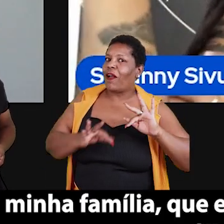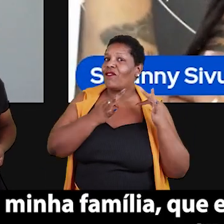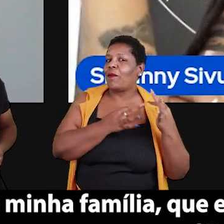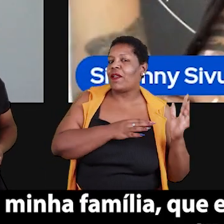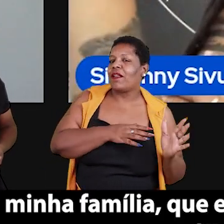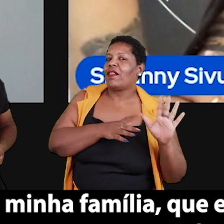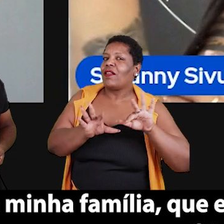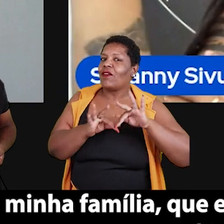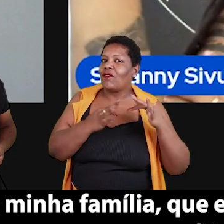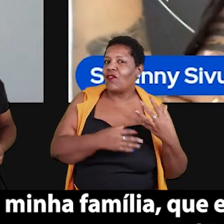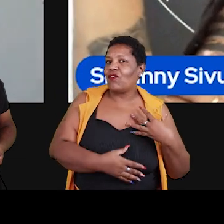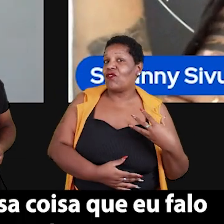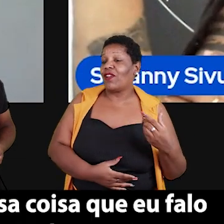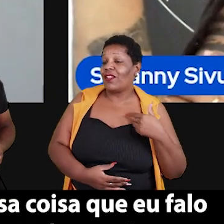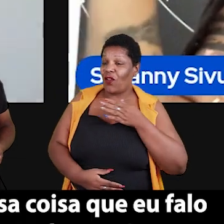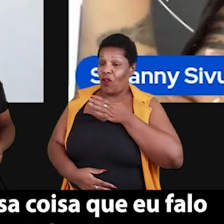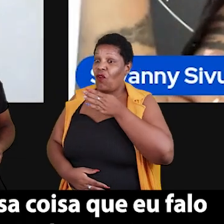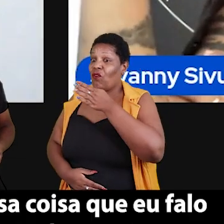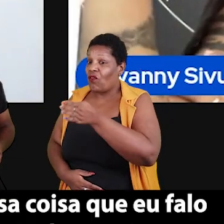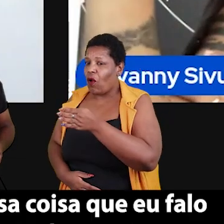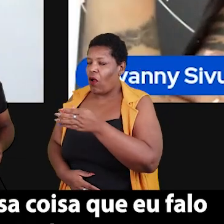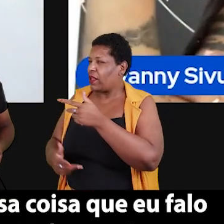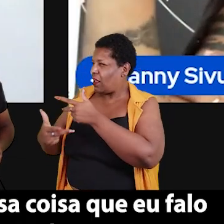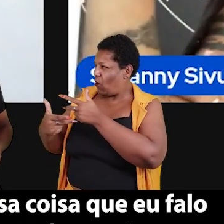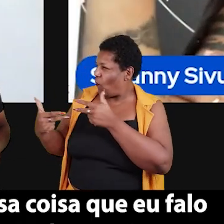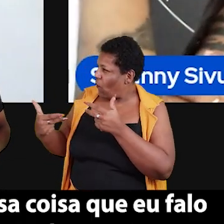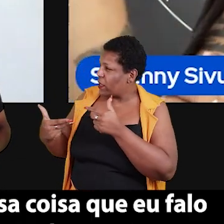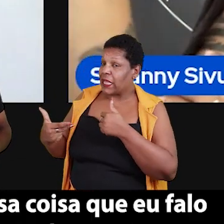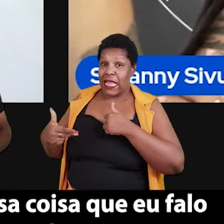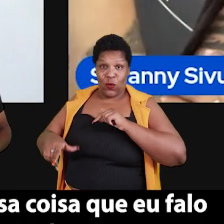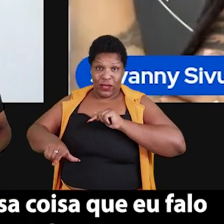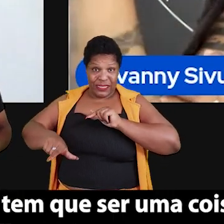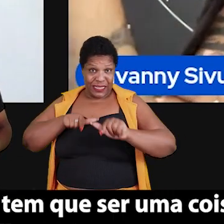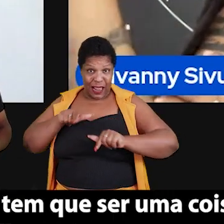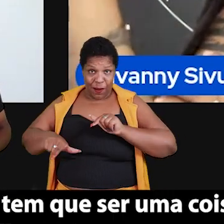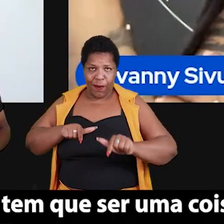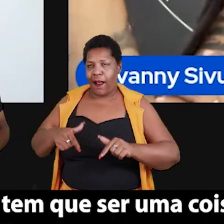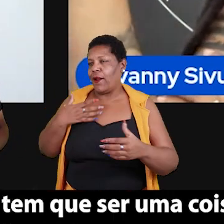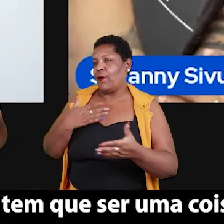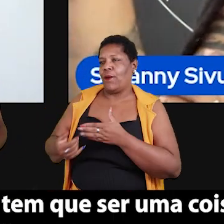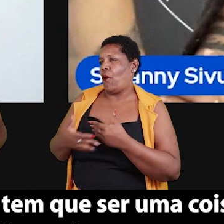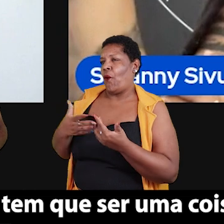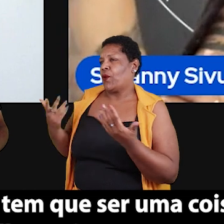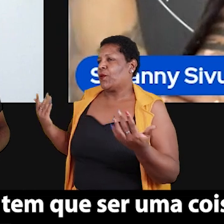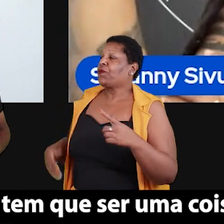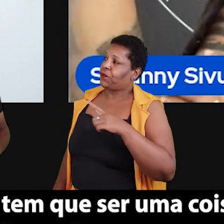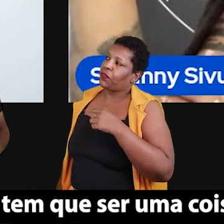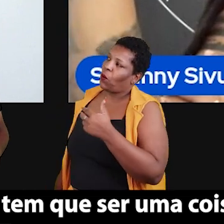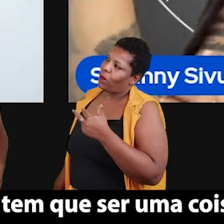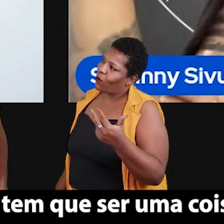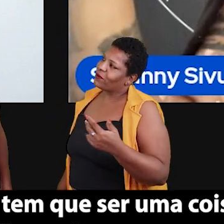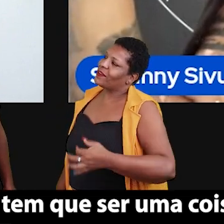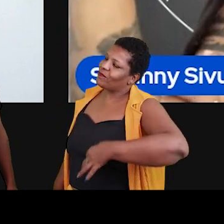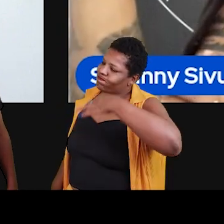eu tô deixando de estar com o meu filho. Então, essa coisa que eu faça, seja ela qual for, tem que ser uma coisa que